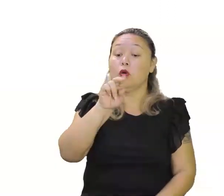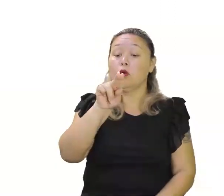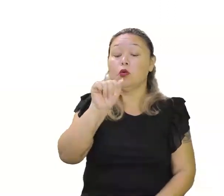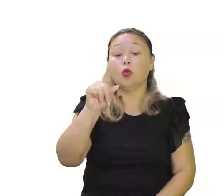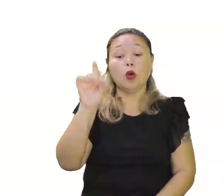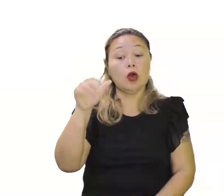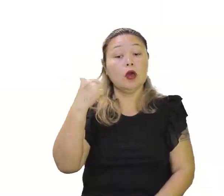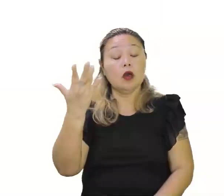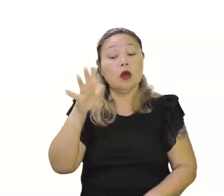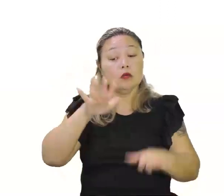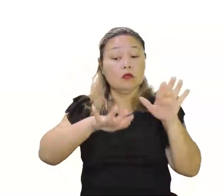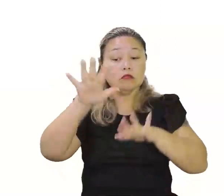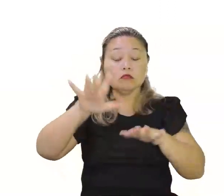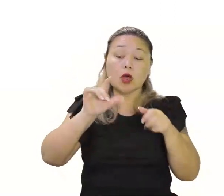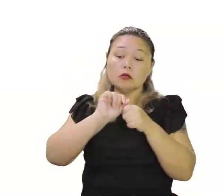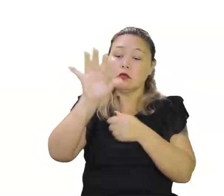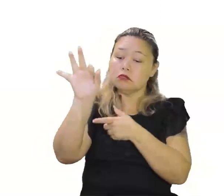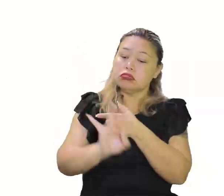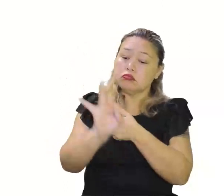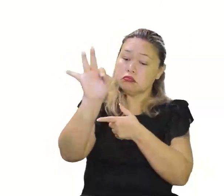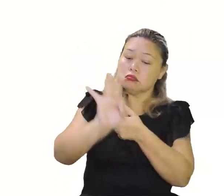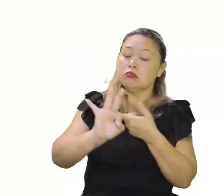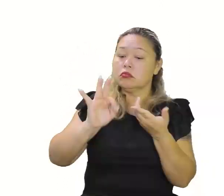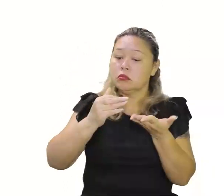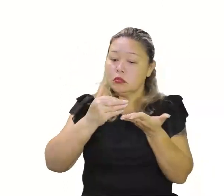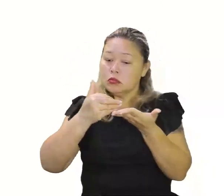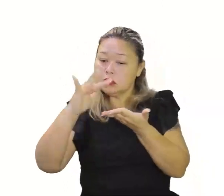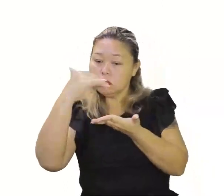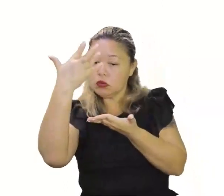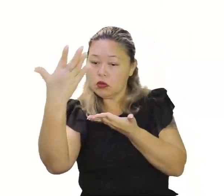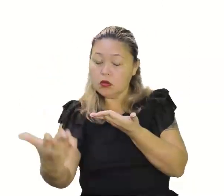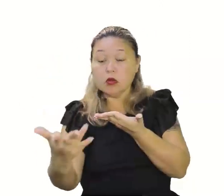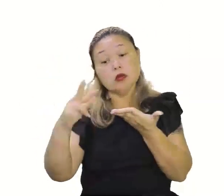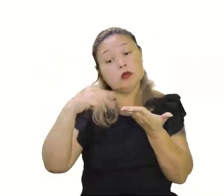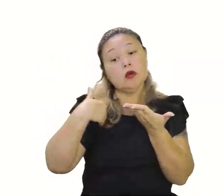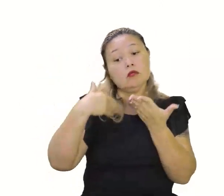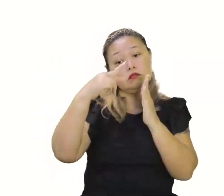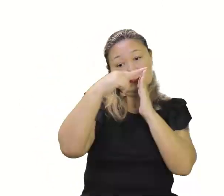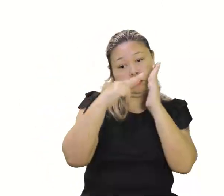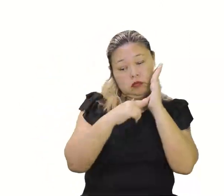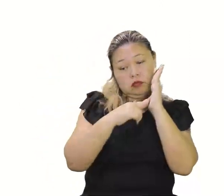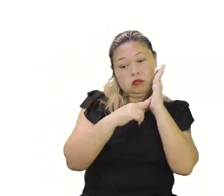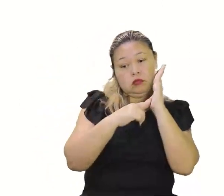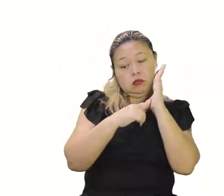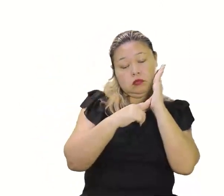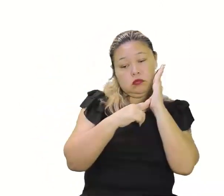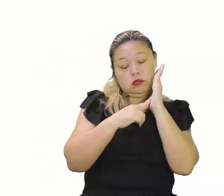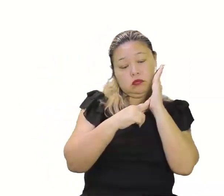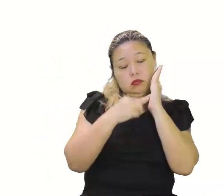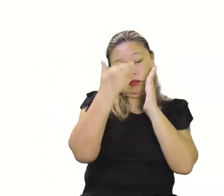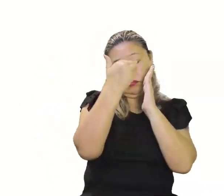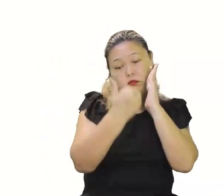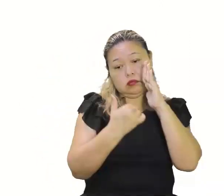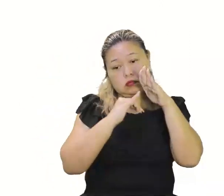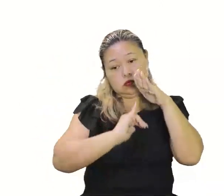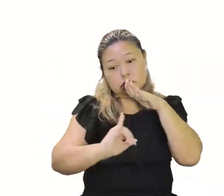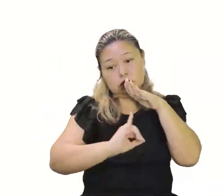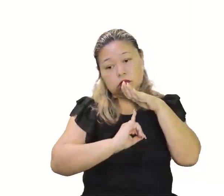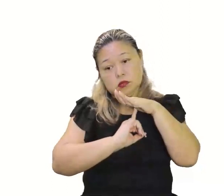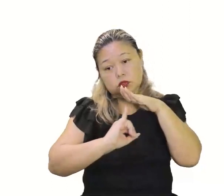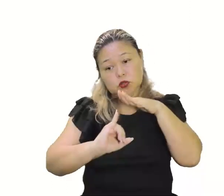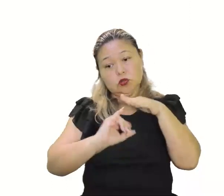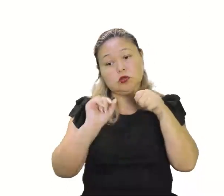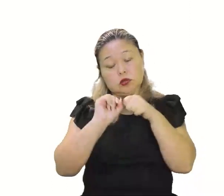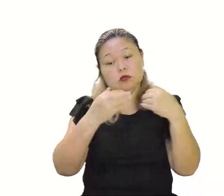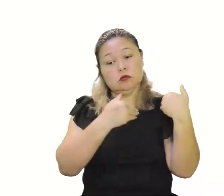aí, claro que tem um percentual que pode ser desmatado, né, de acordo com aí as instituições responsáveis por isso, tá? Aí